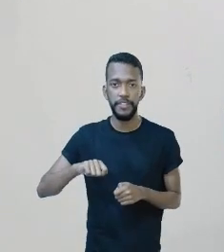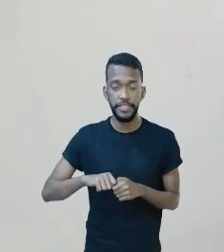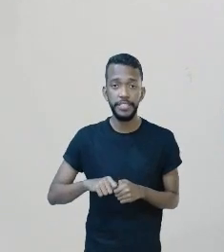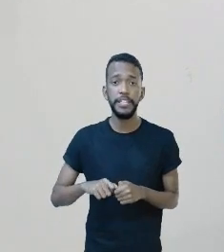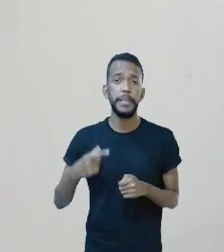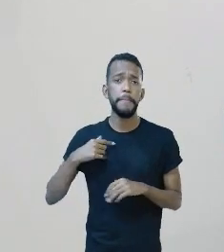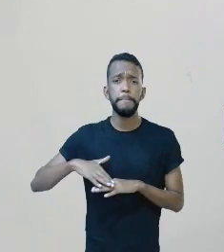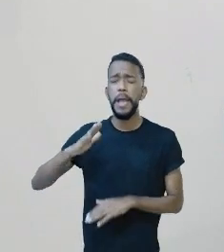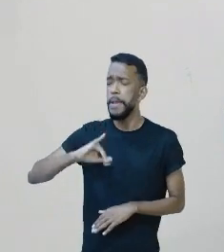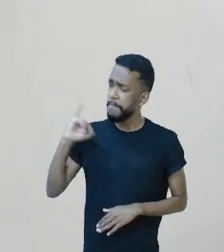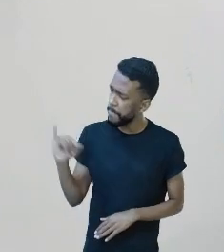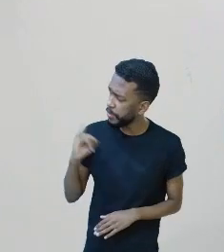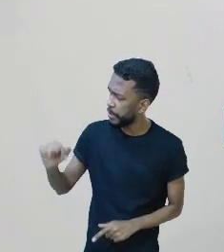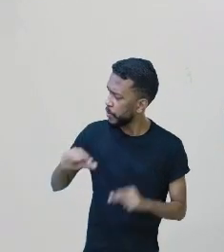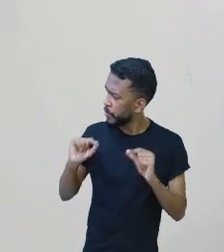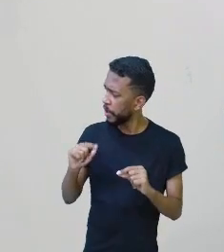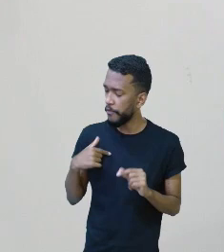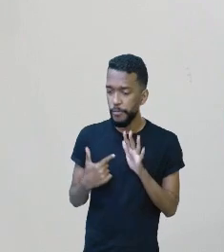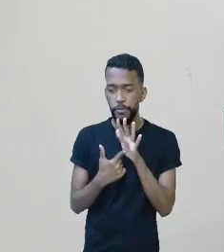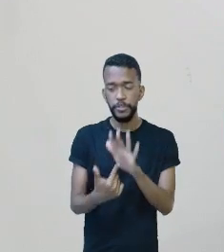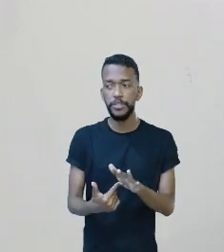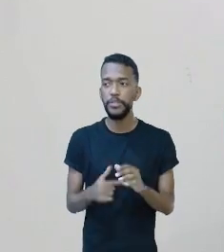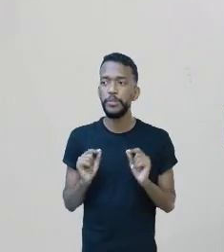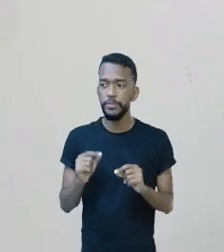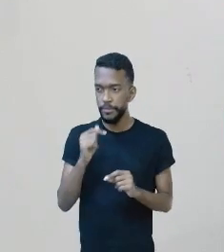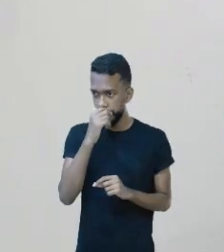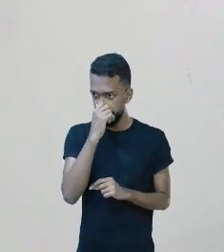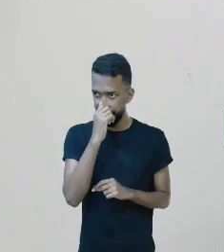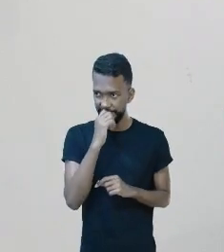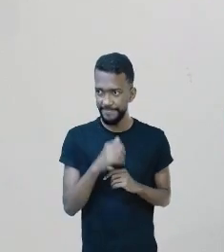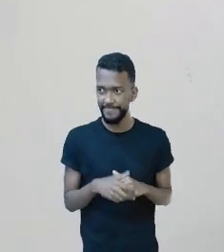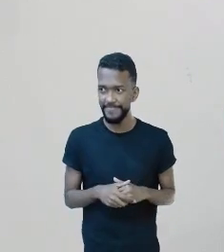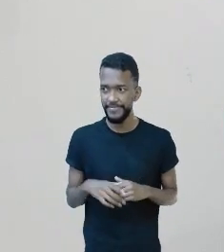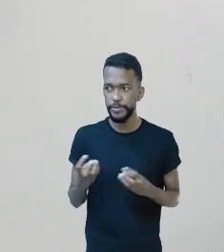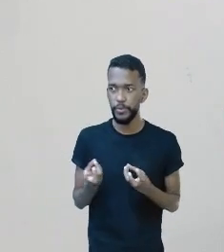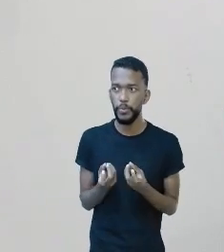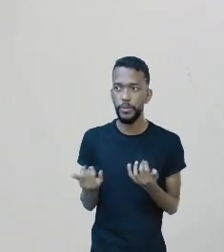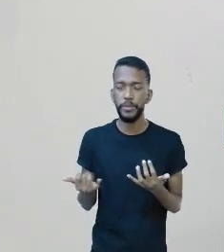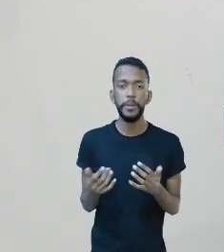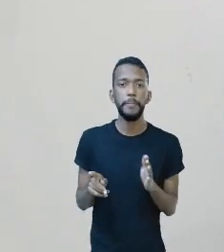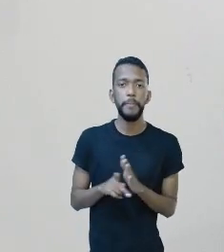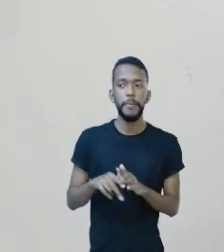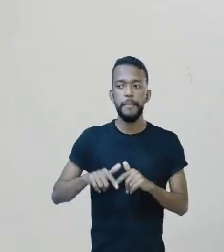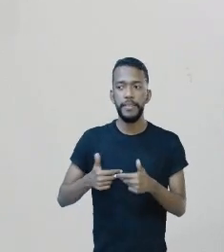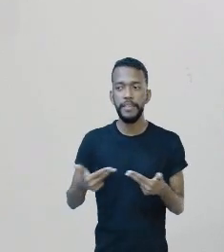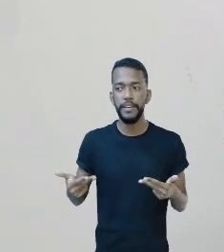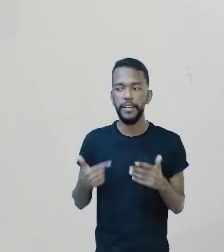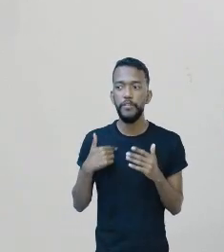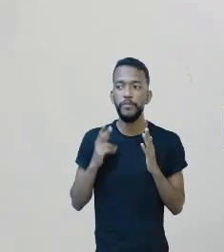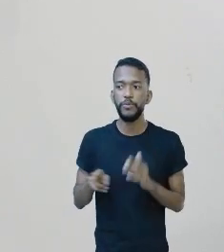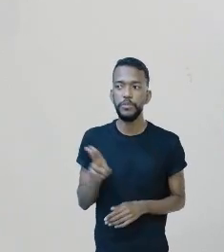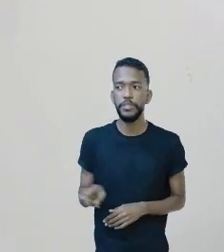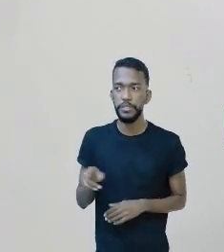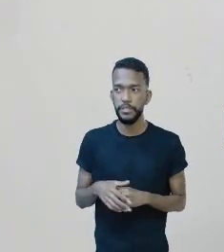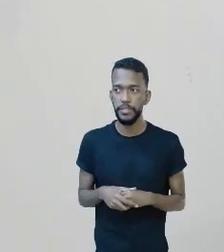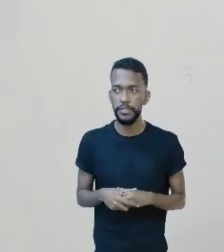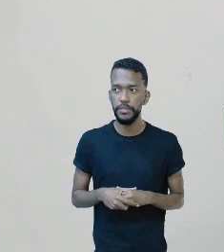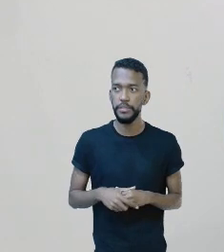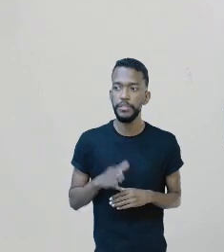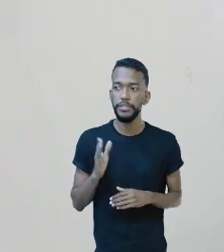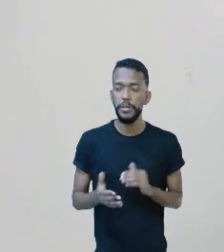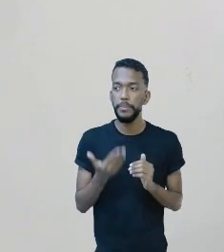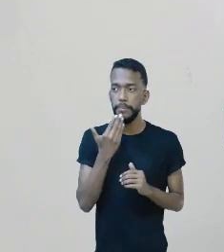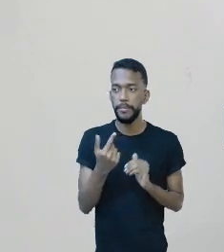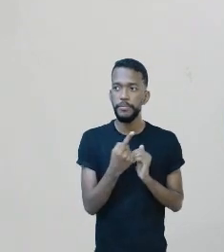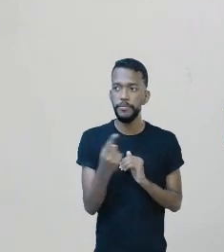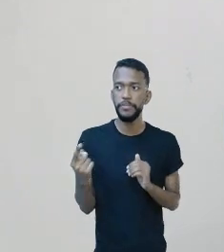O mais importante, o que eu vou destacar aqui, é a quantidade dos materiais que eu vou utilizar. Já peço